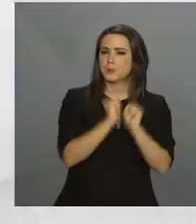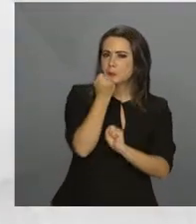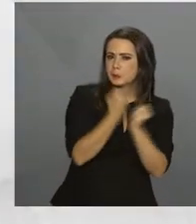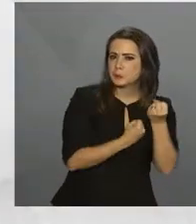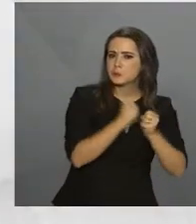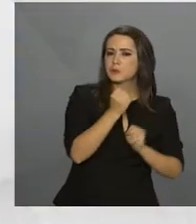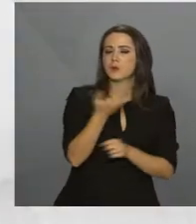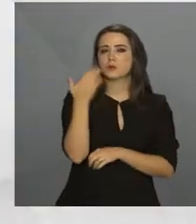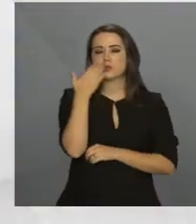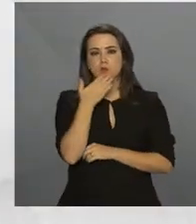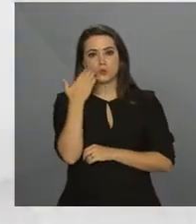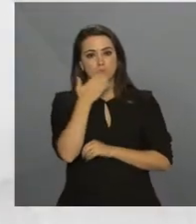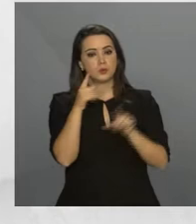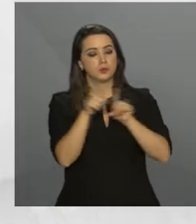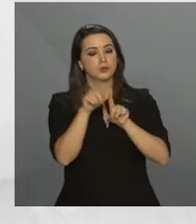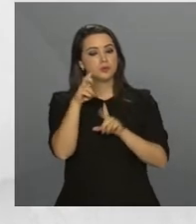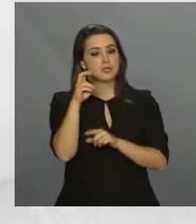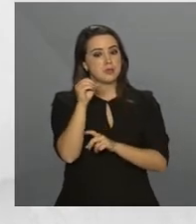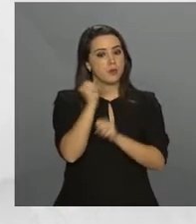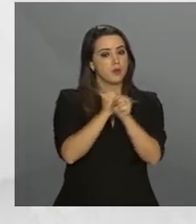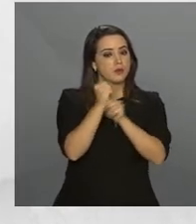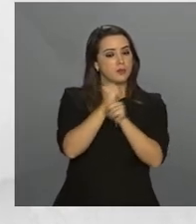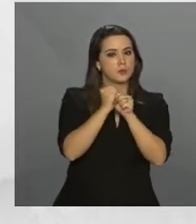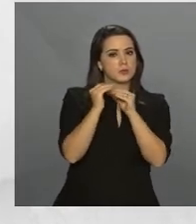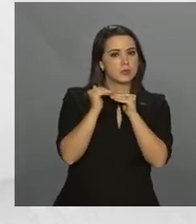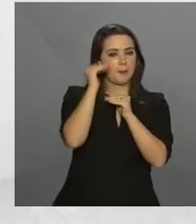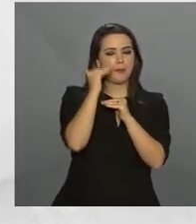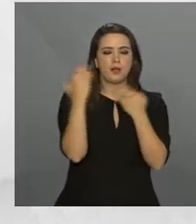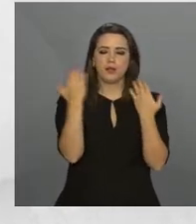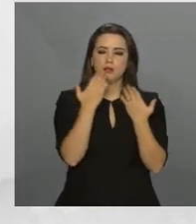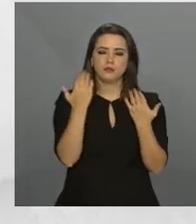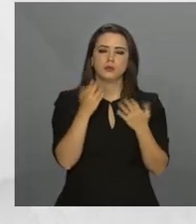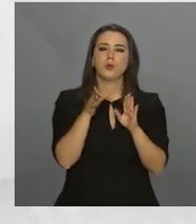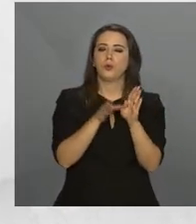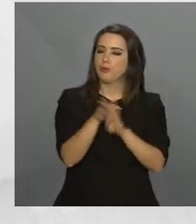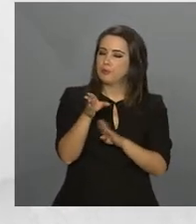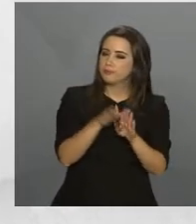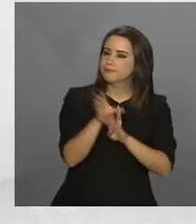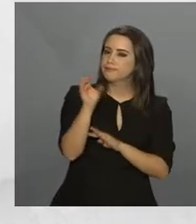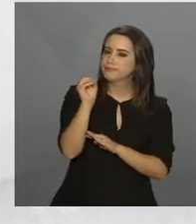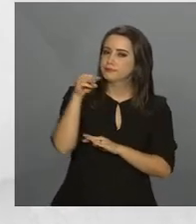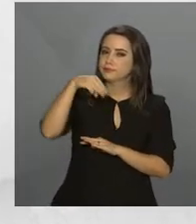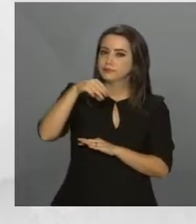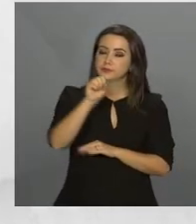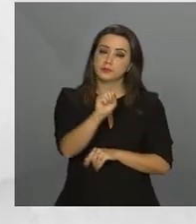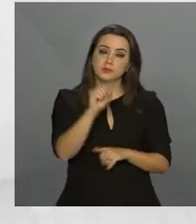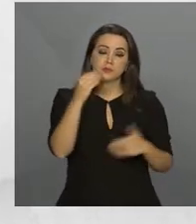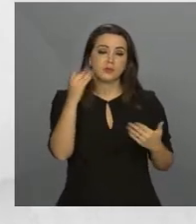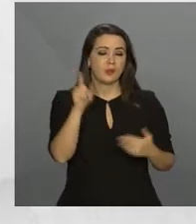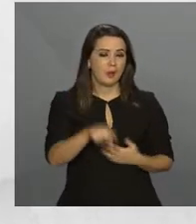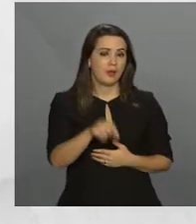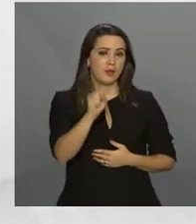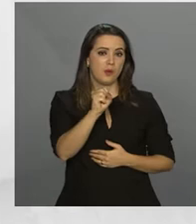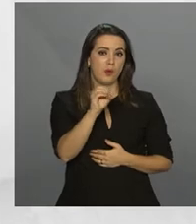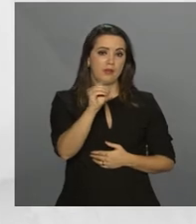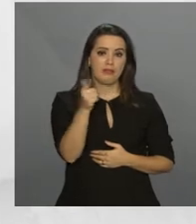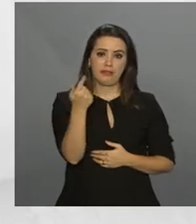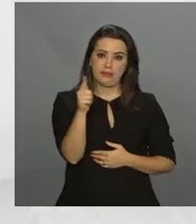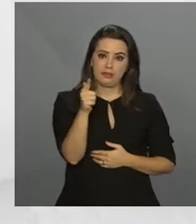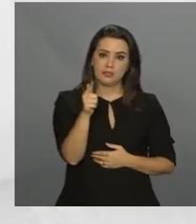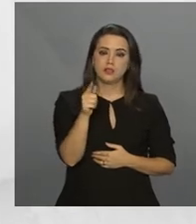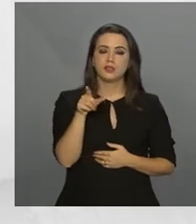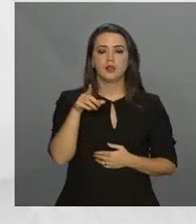consomem 50% a mais de açúcar do que recomenda a Organização Mundial de Saúde. São 80 gramas do